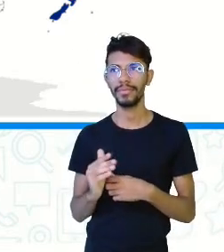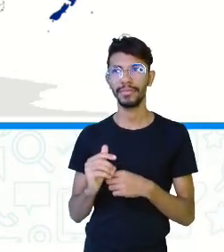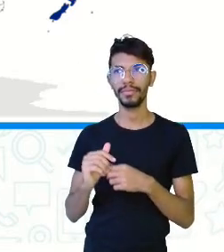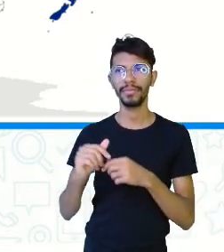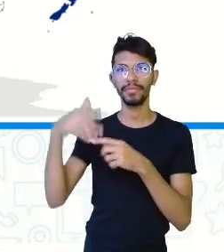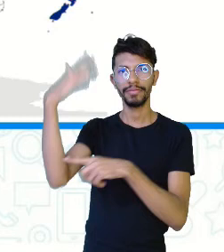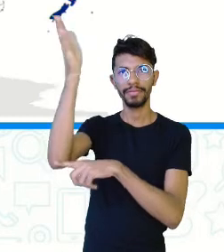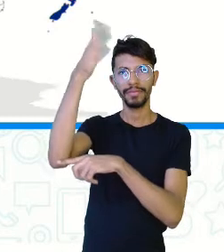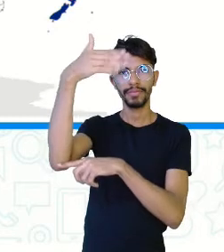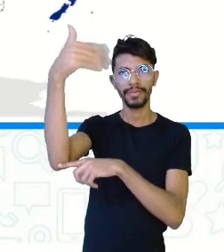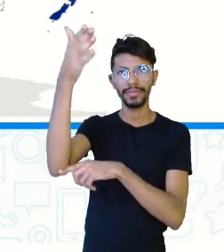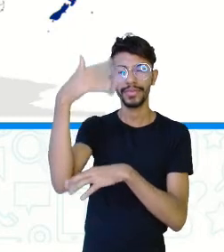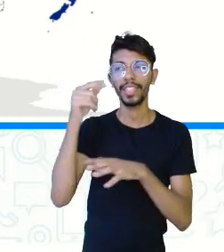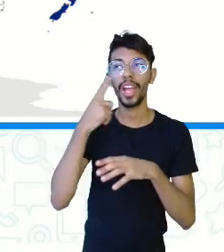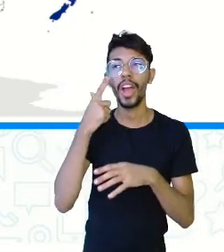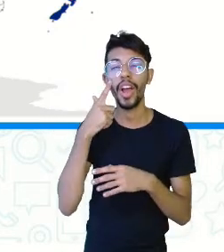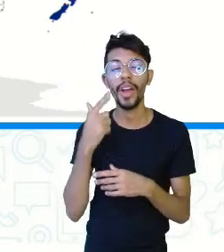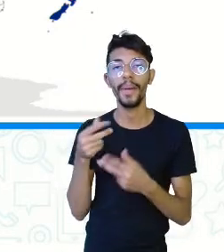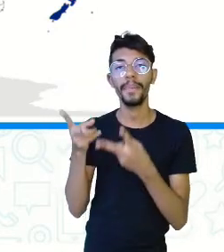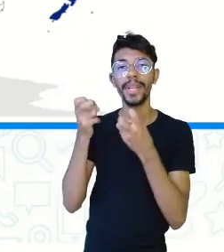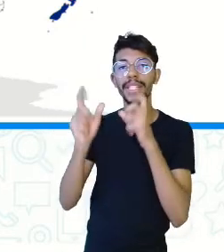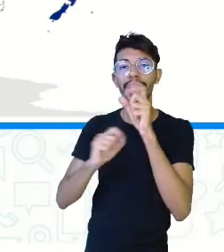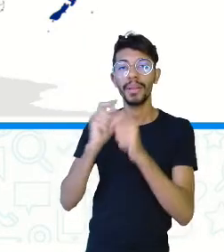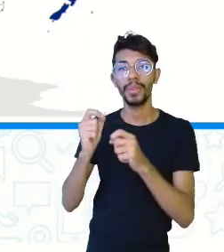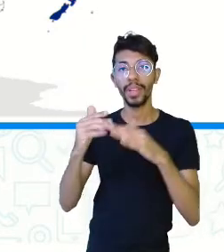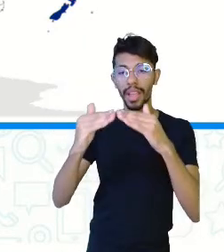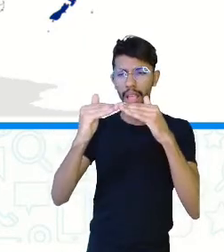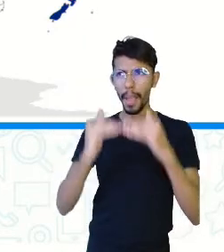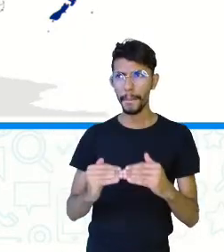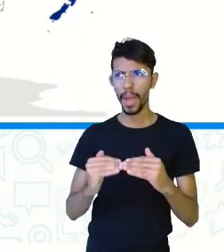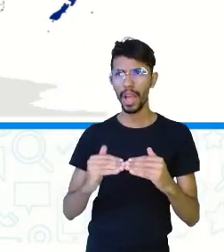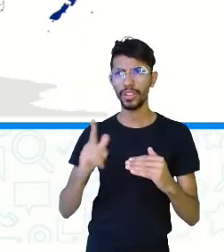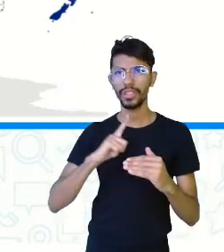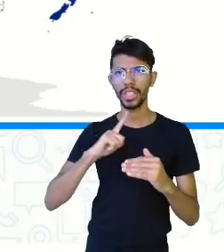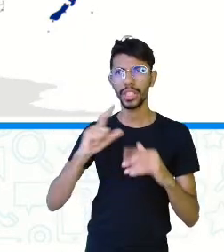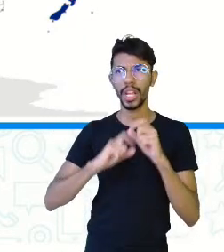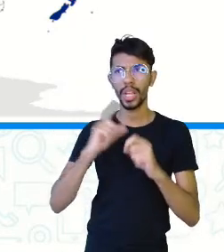Muito bem. Observe que ao lado dela embaixo nós temos